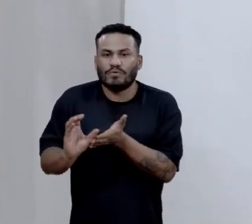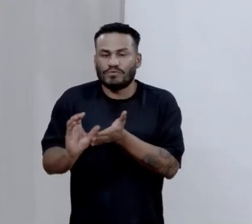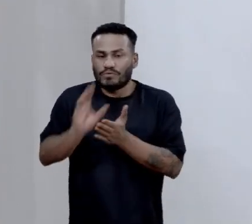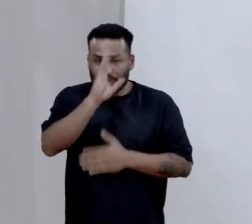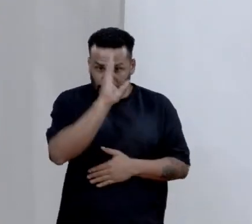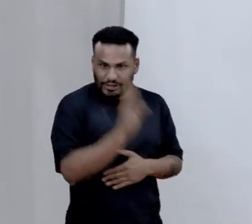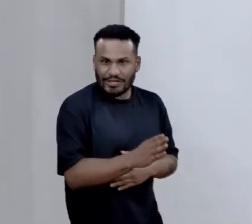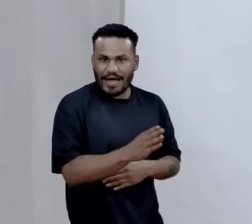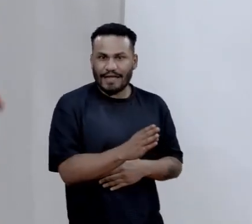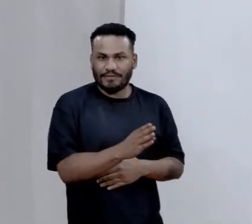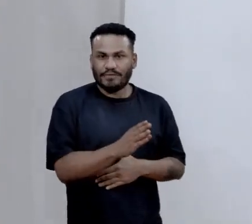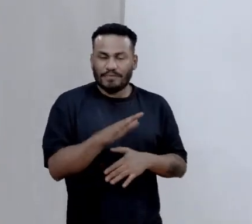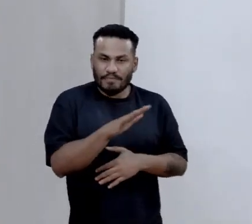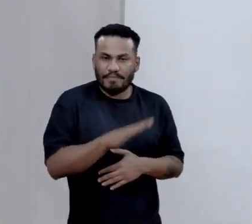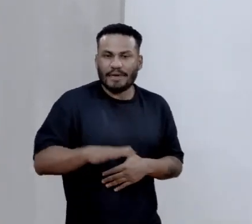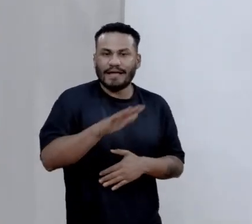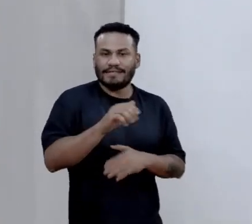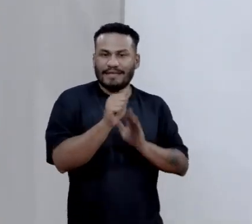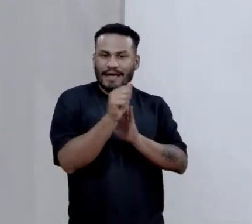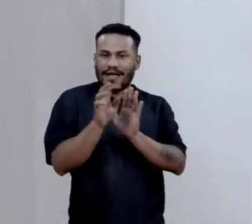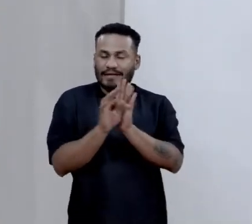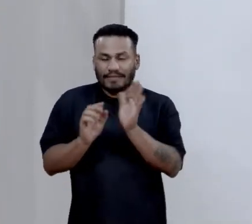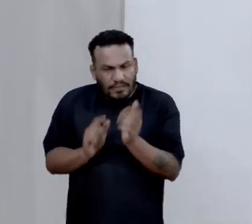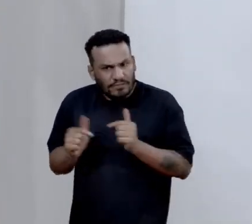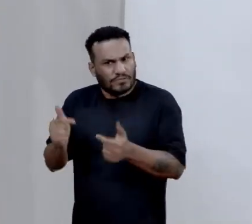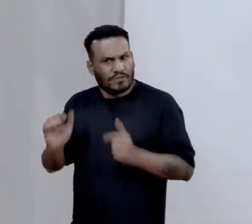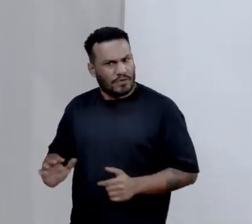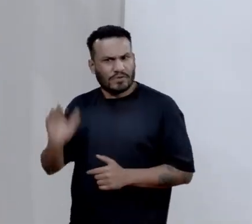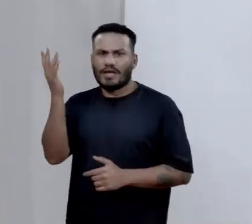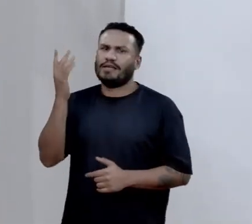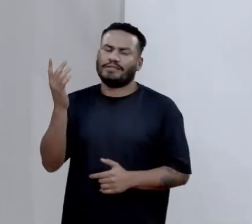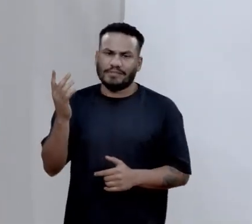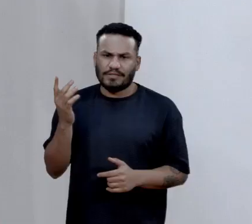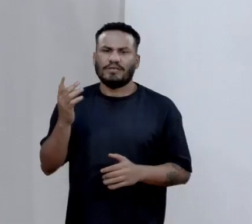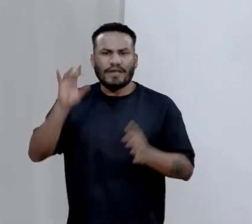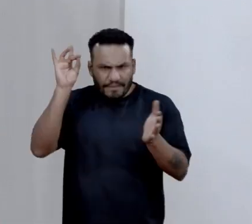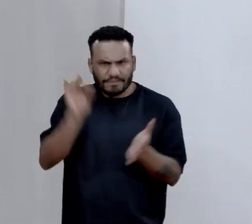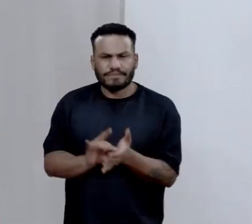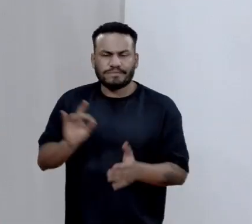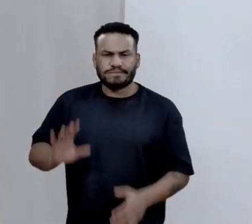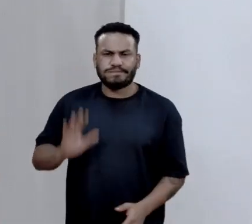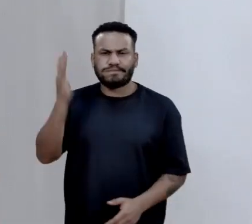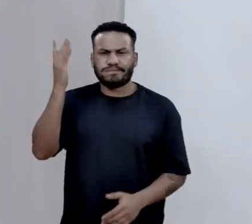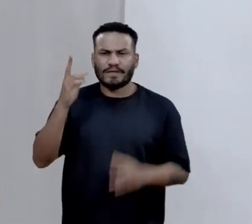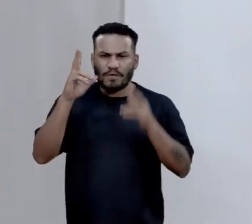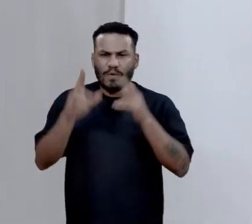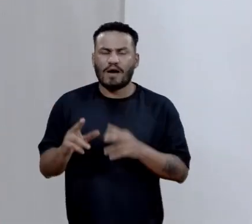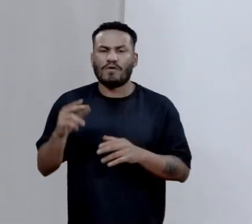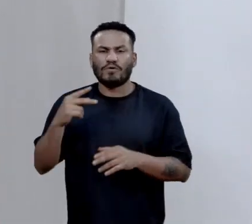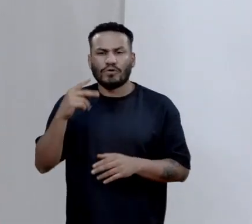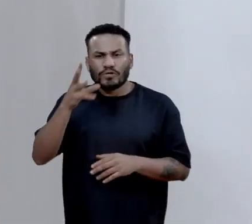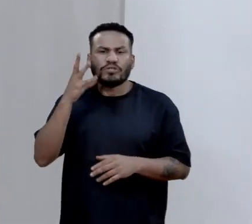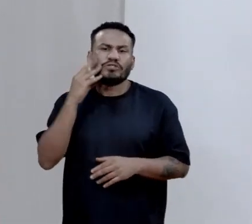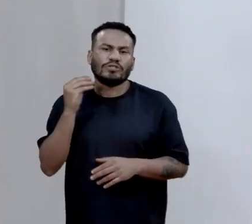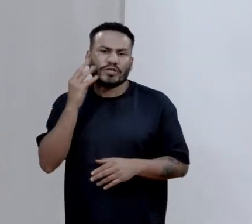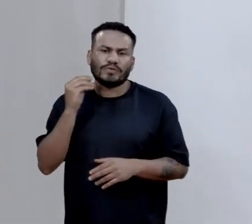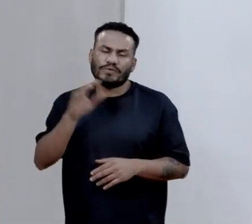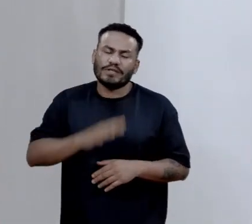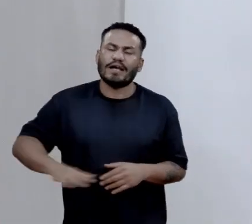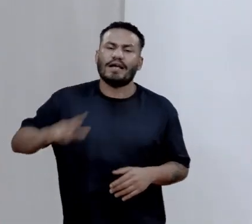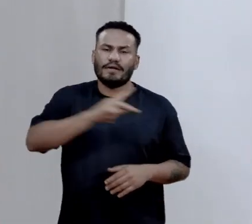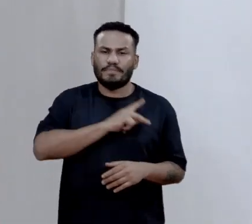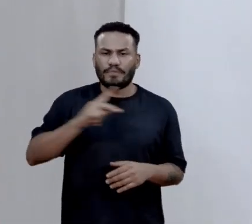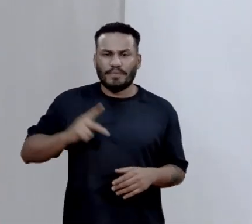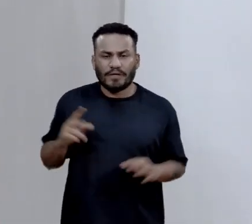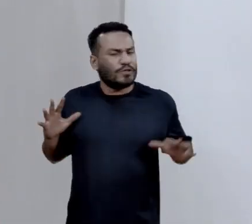vai diretamente para essa ata e a execução acontece como efetivamente estão acontecendo. Como disse o vereador Gilson aqui, na rede pública municipal